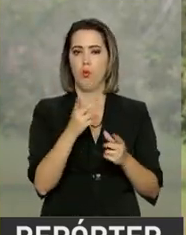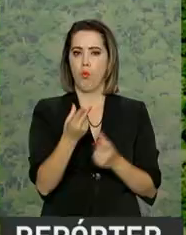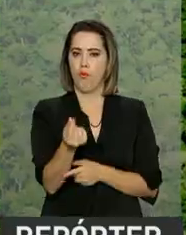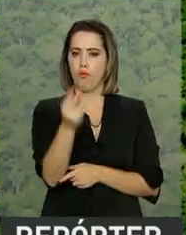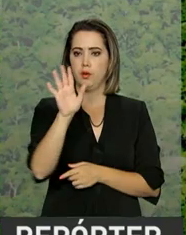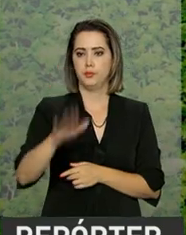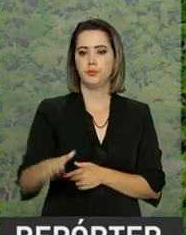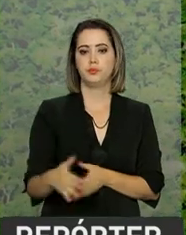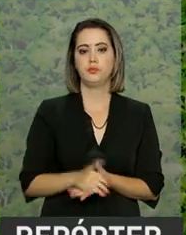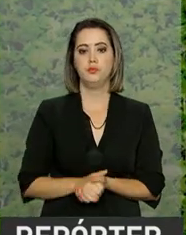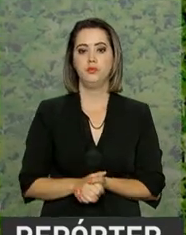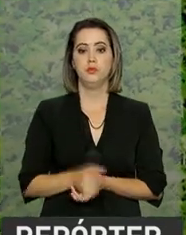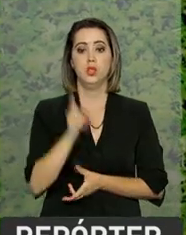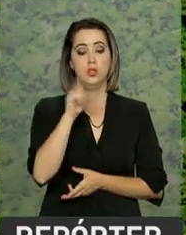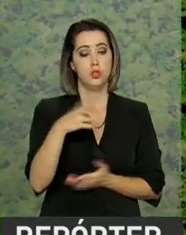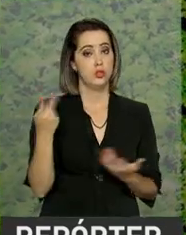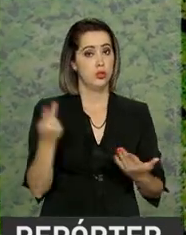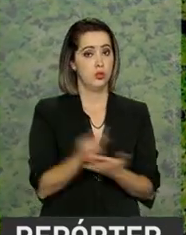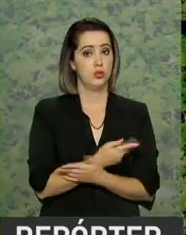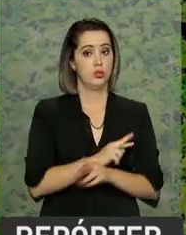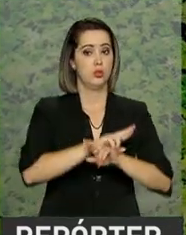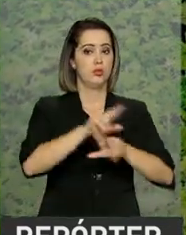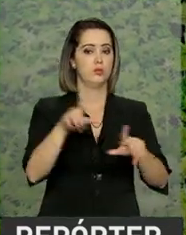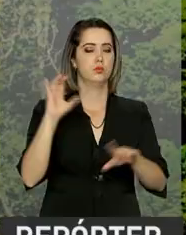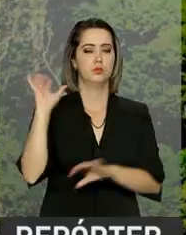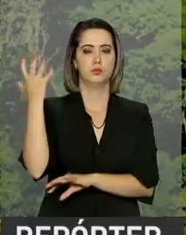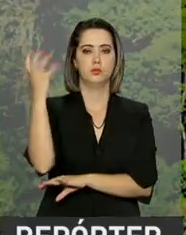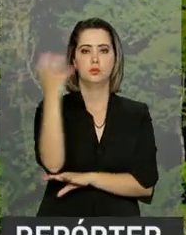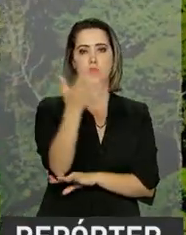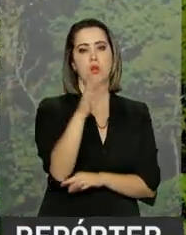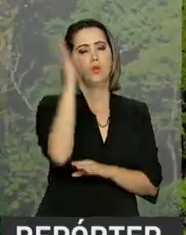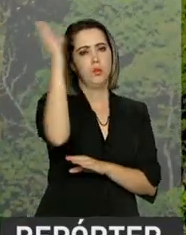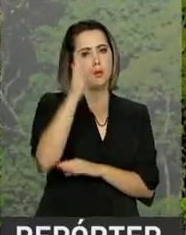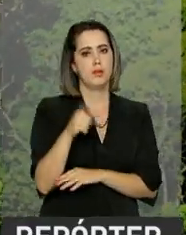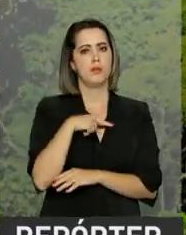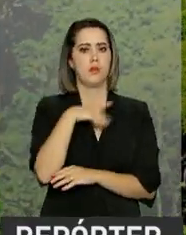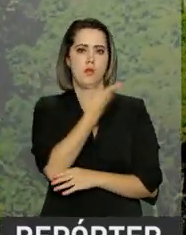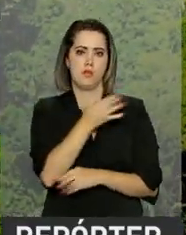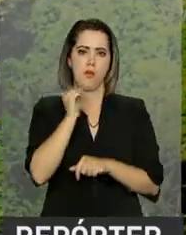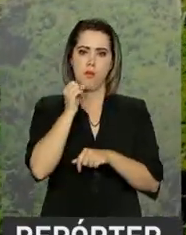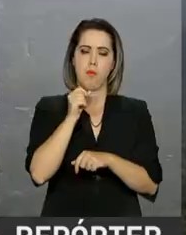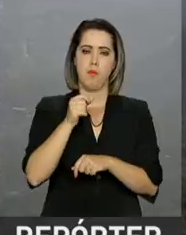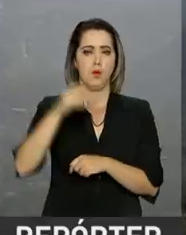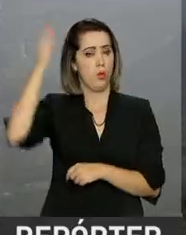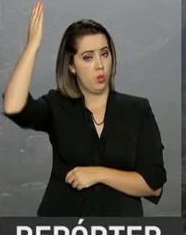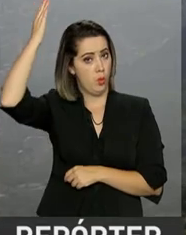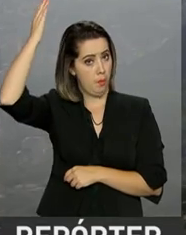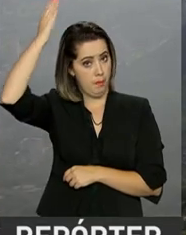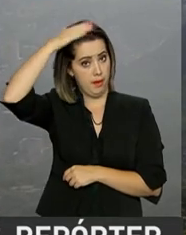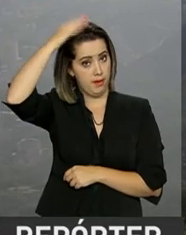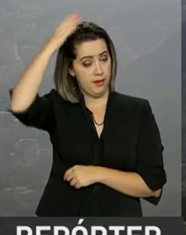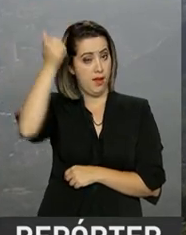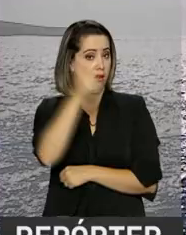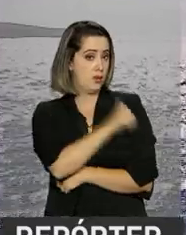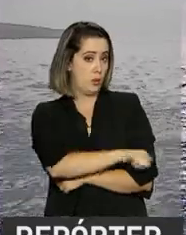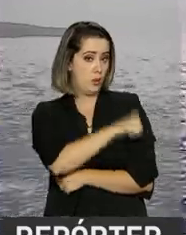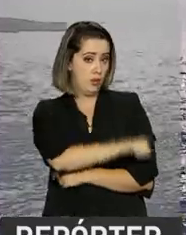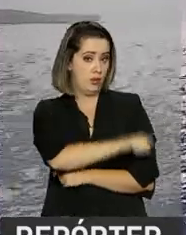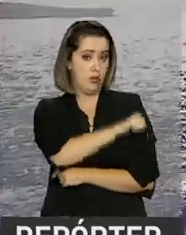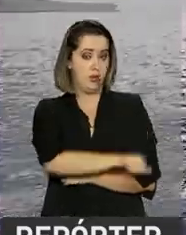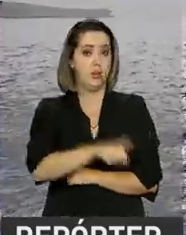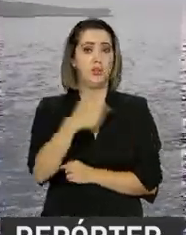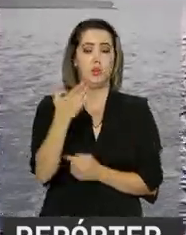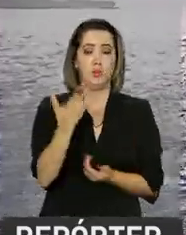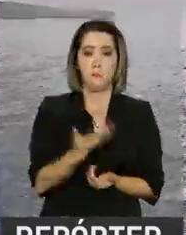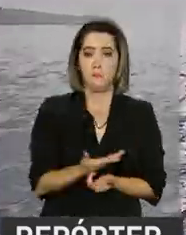custo. O modelo já é adotado em parques nacionais como o de Iguaçu, no Paraná, Tijuca, no Rio de Janeiro e